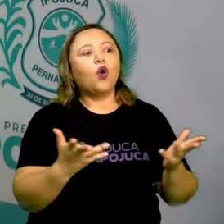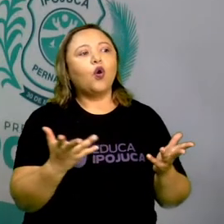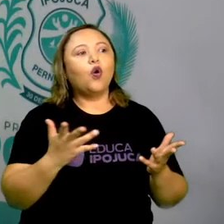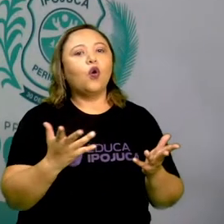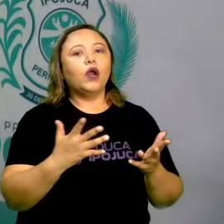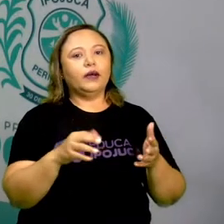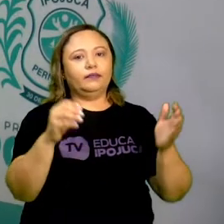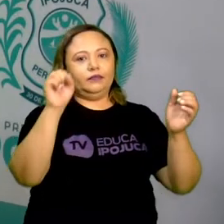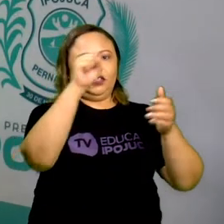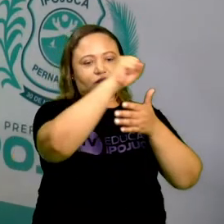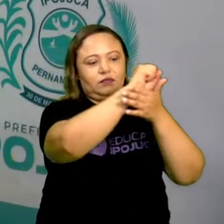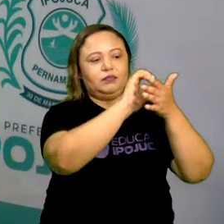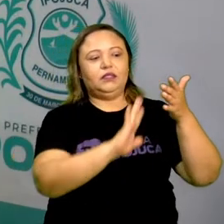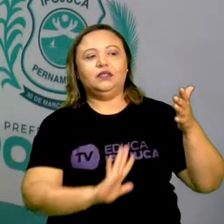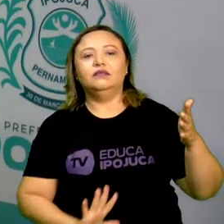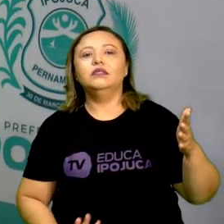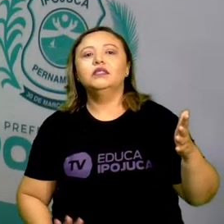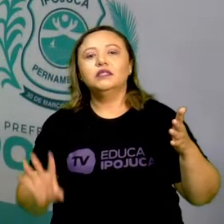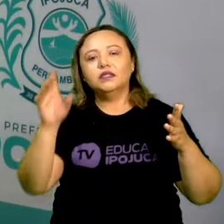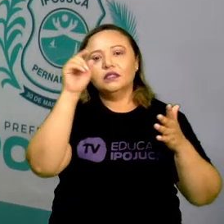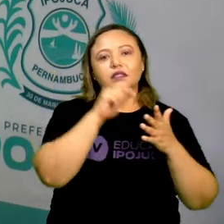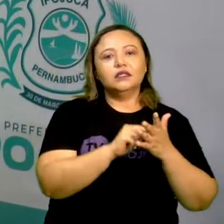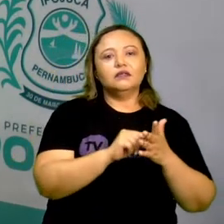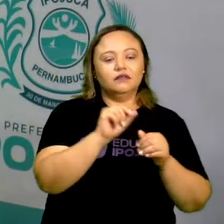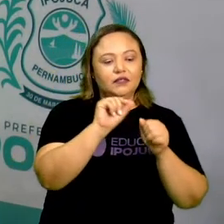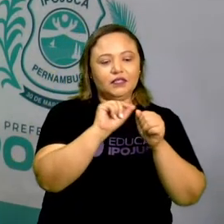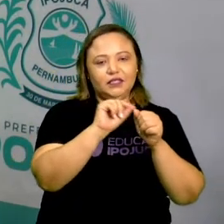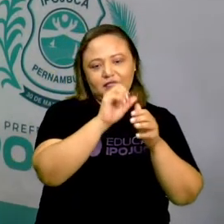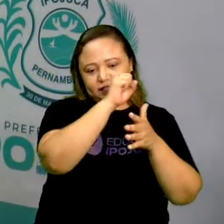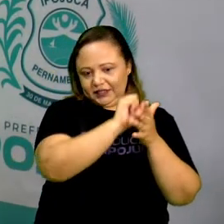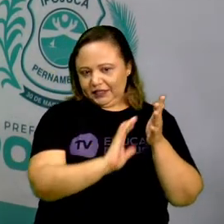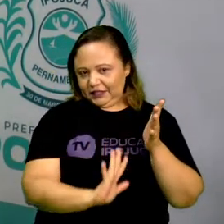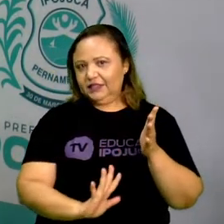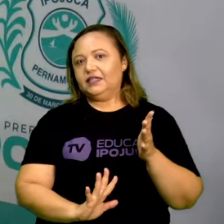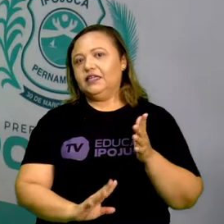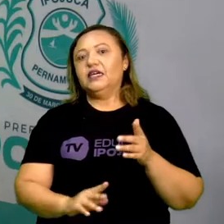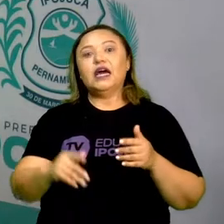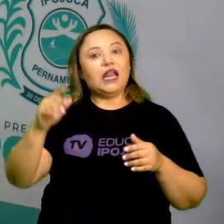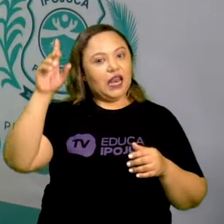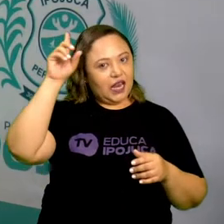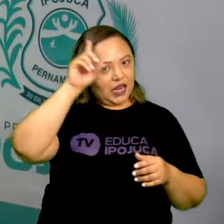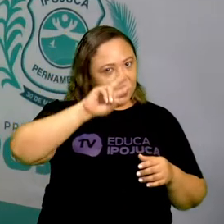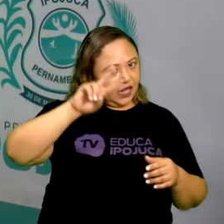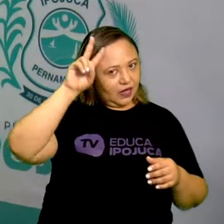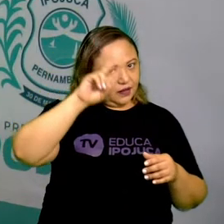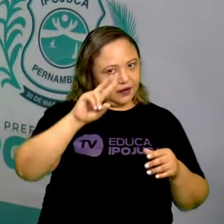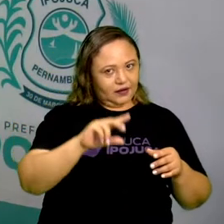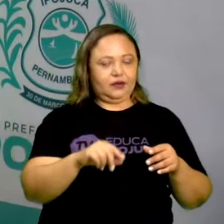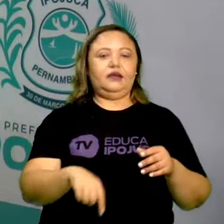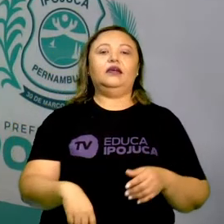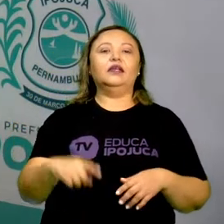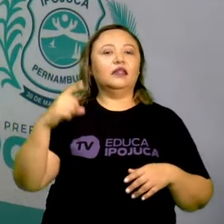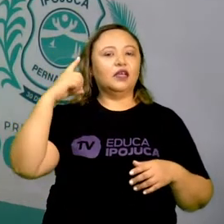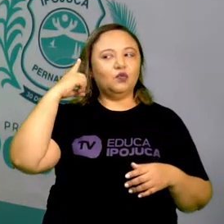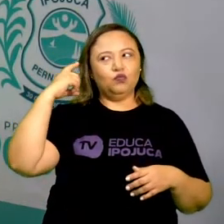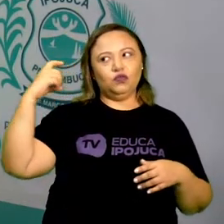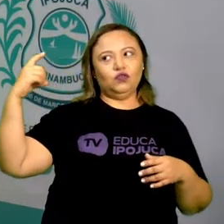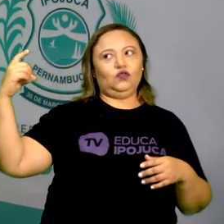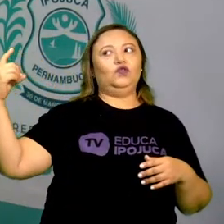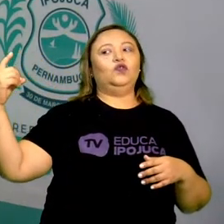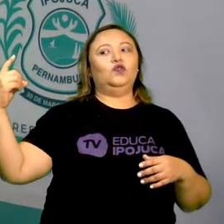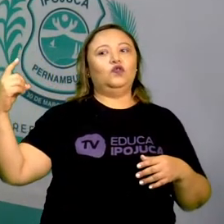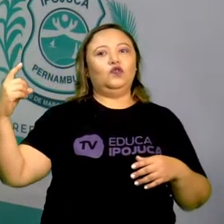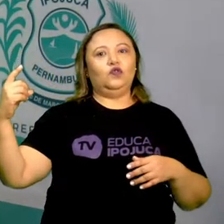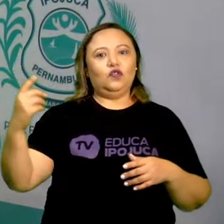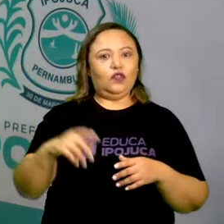nossa atividade. Vimos que nós temos sons naturais e sons provocados, não é isso? Quando é provocado,